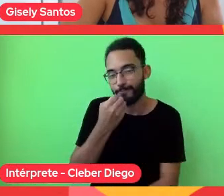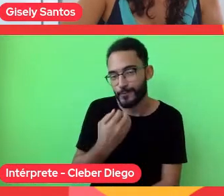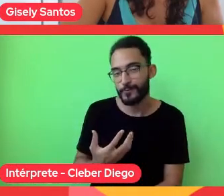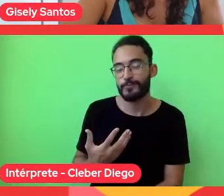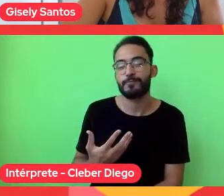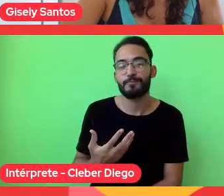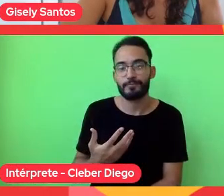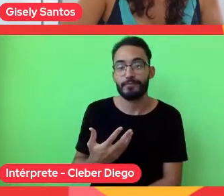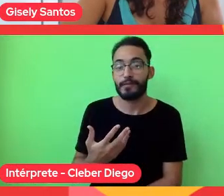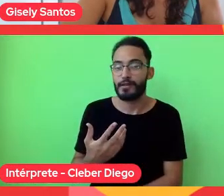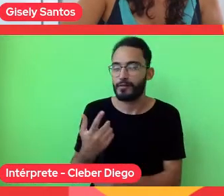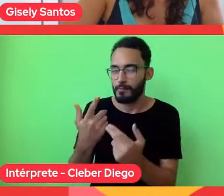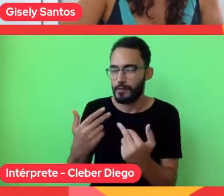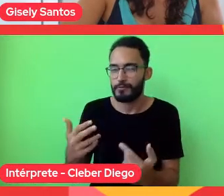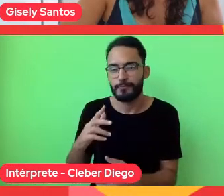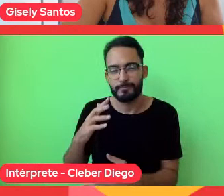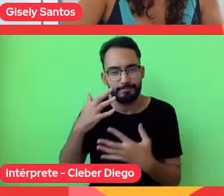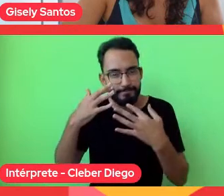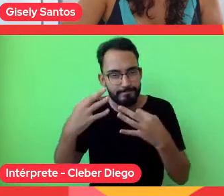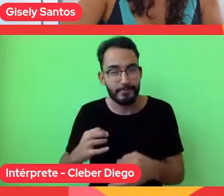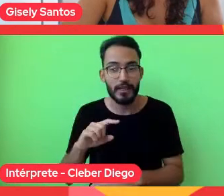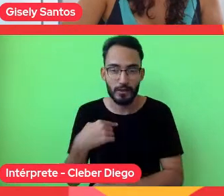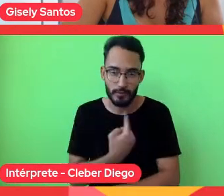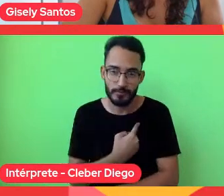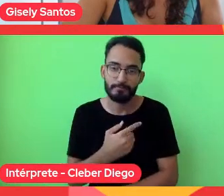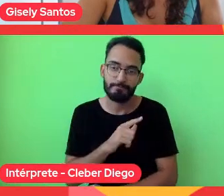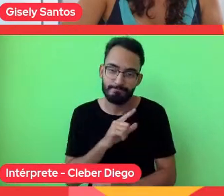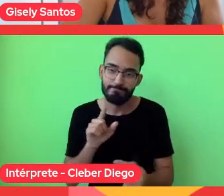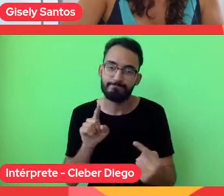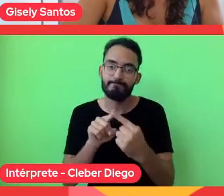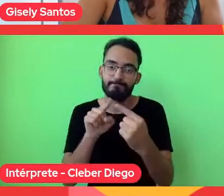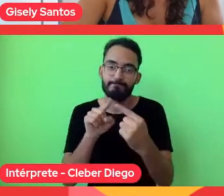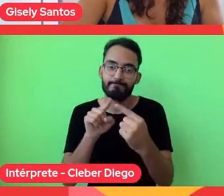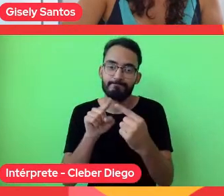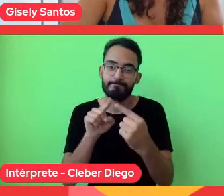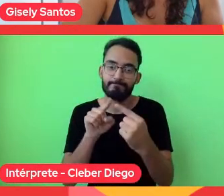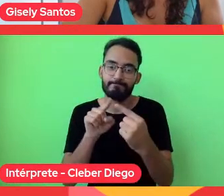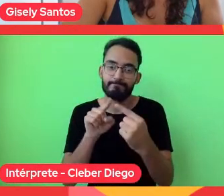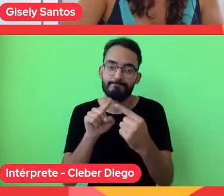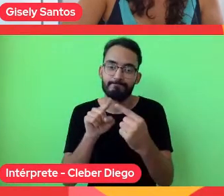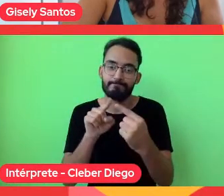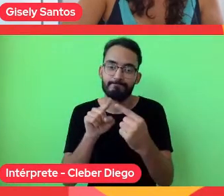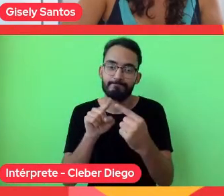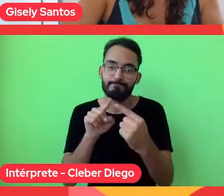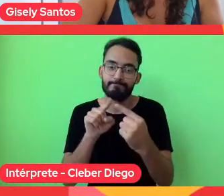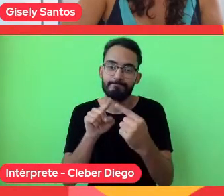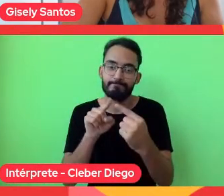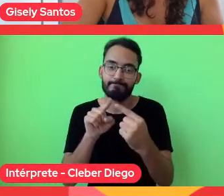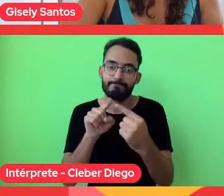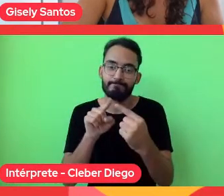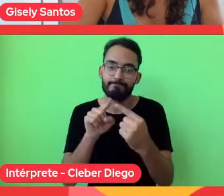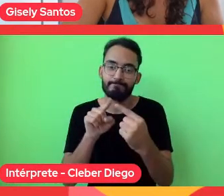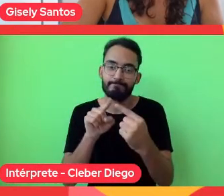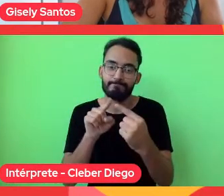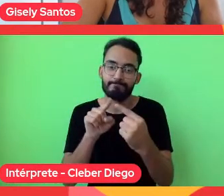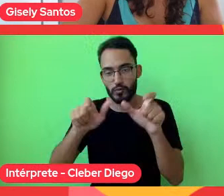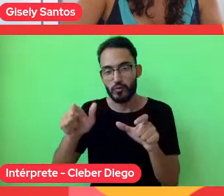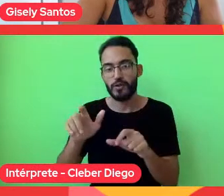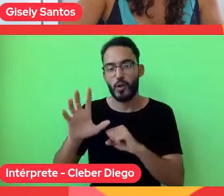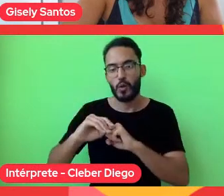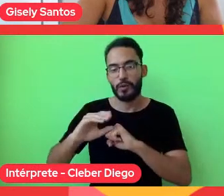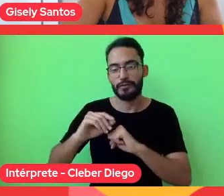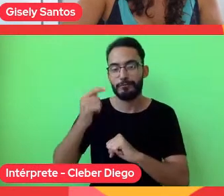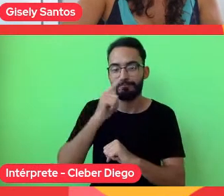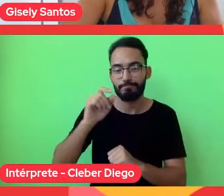com certeza a gente tem muito, muito, muito em comum, que é o comprometimento a fortalecer pessoas, né, para adquirir